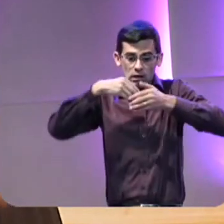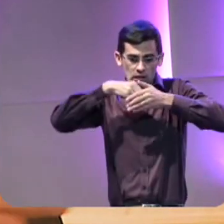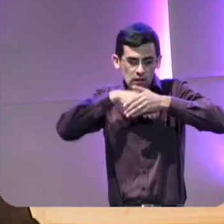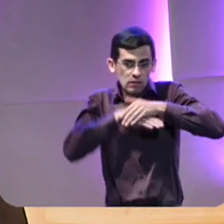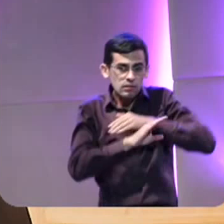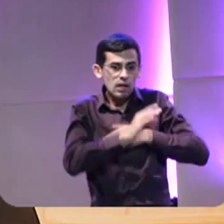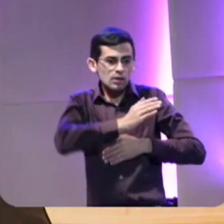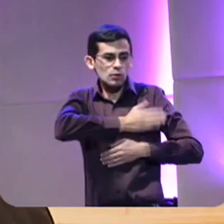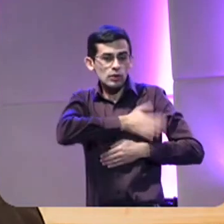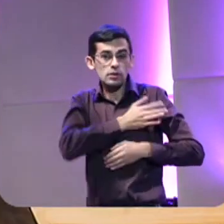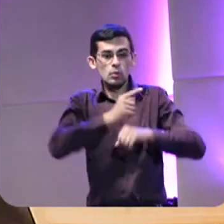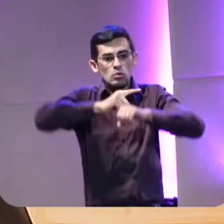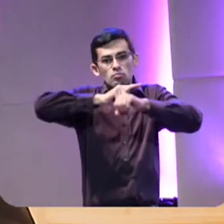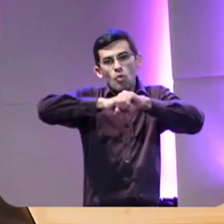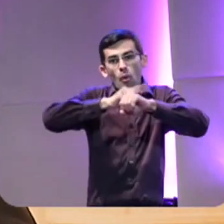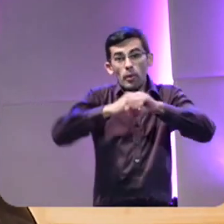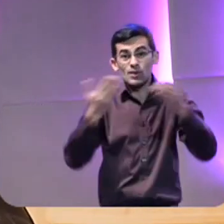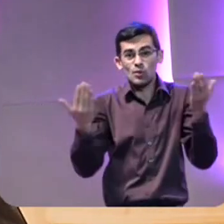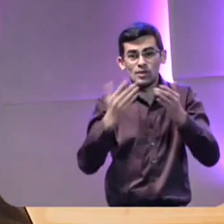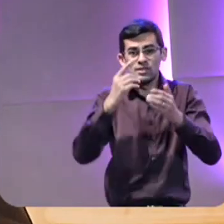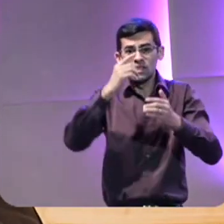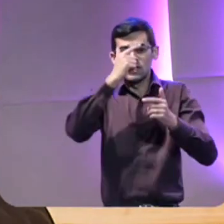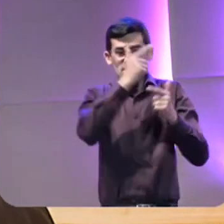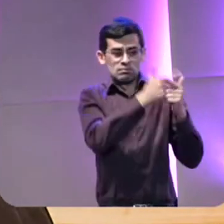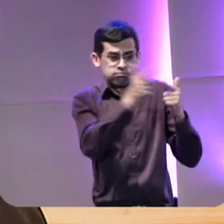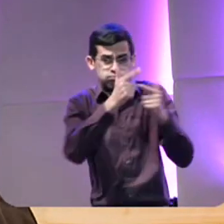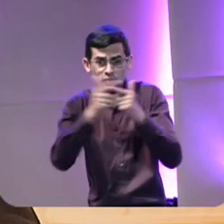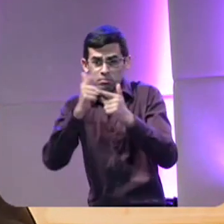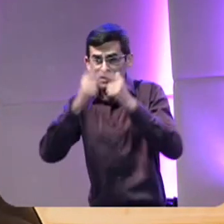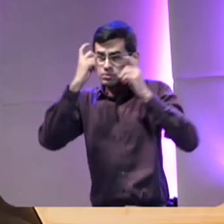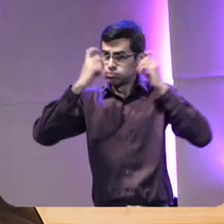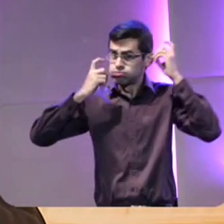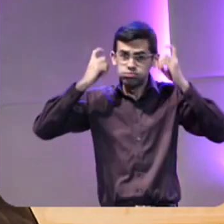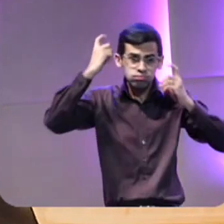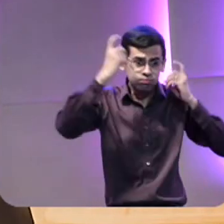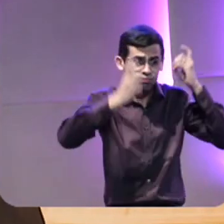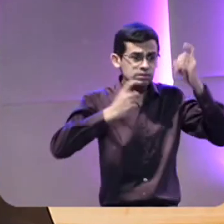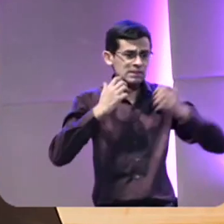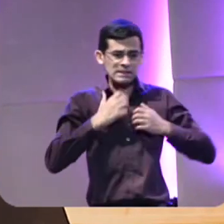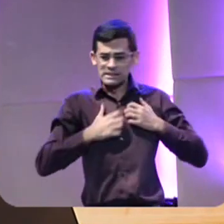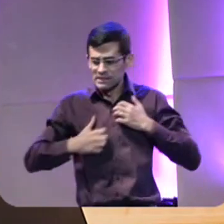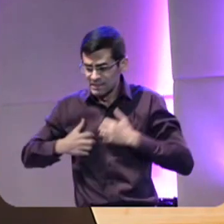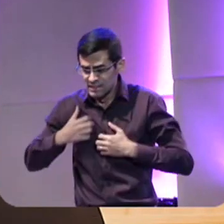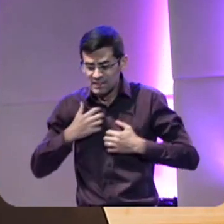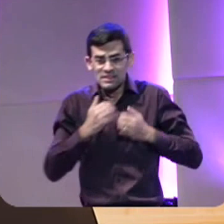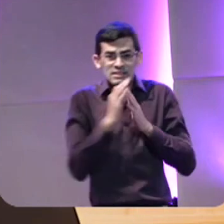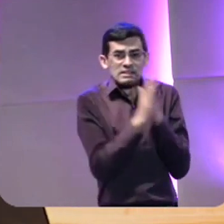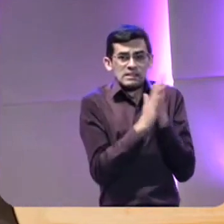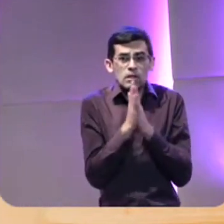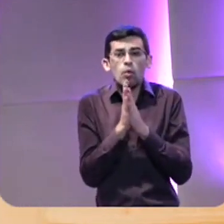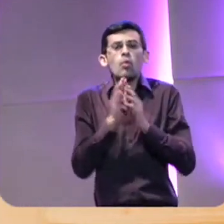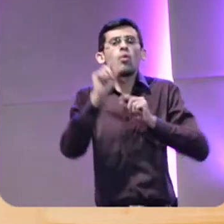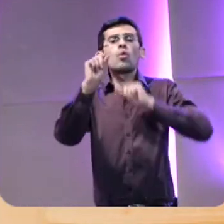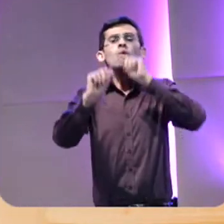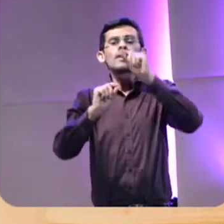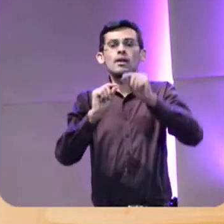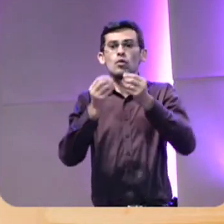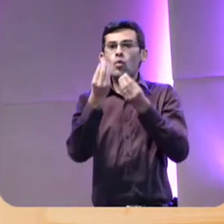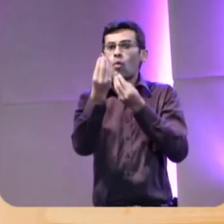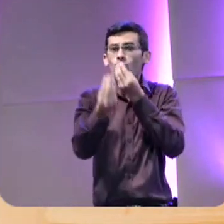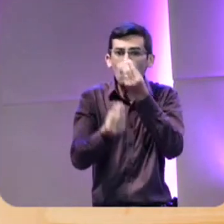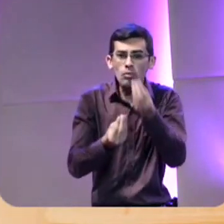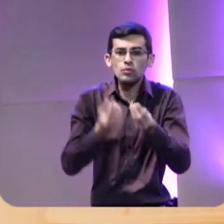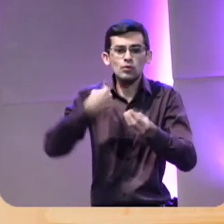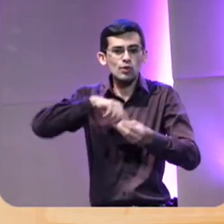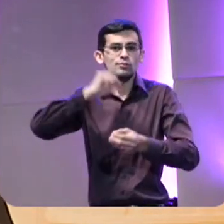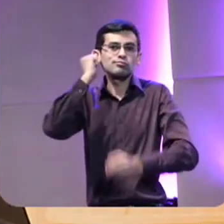adentrar um momento que você está vivendo de luta, de preocupação, de tribulação, de angústia? Quais são os meios